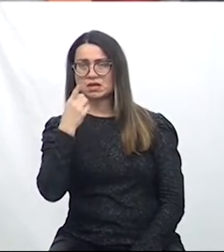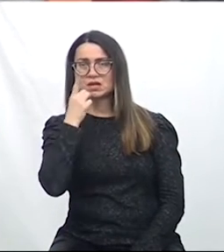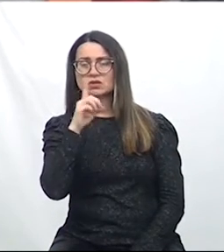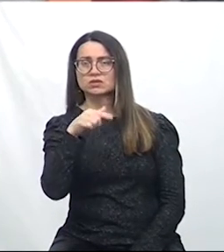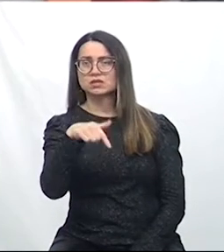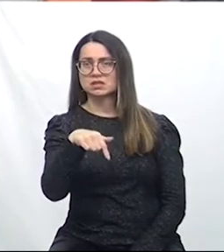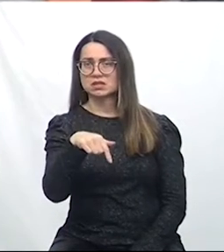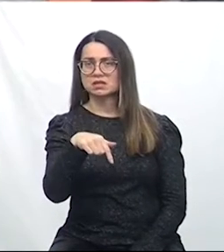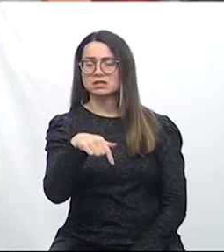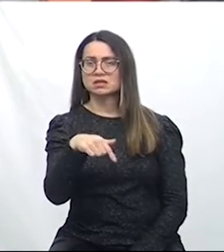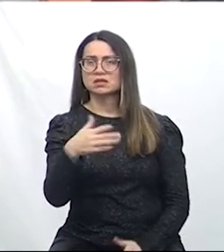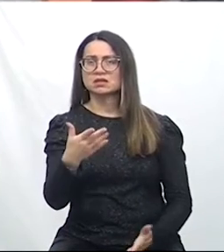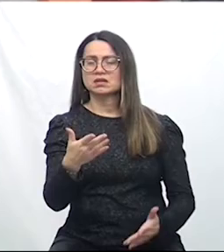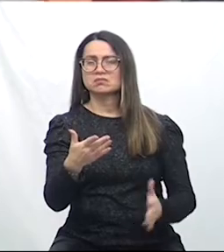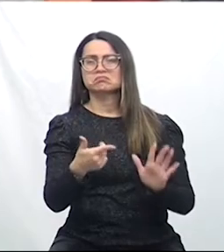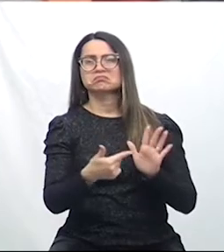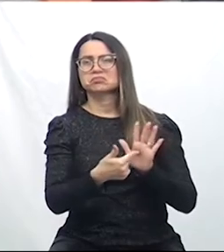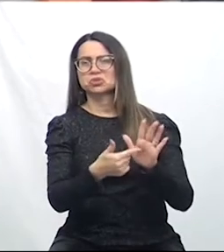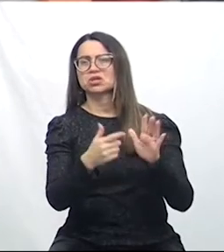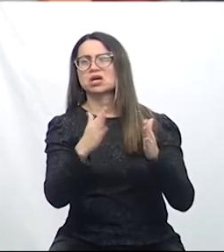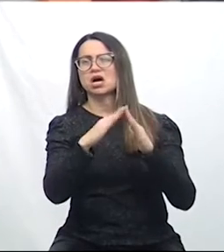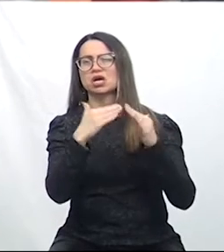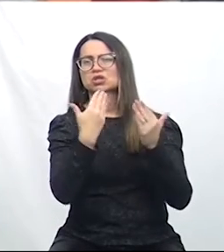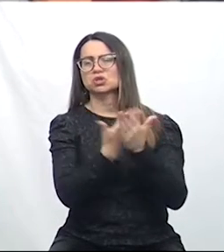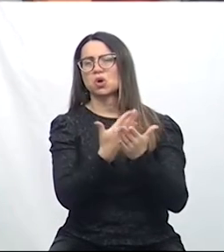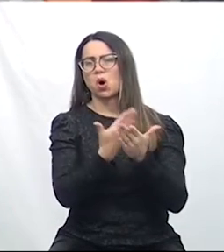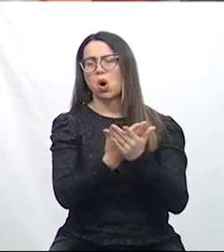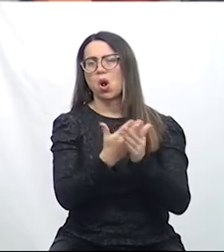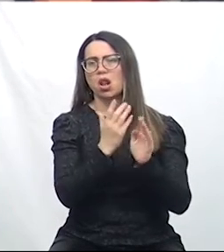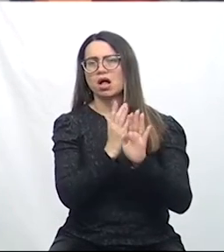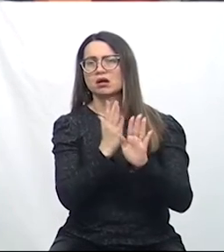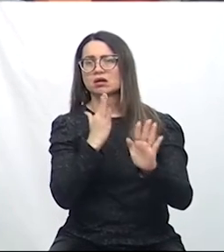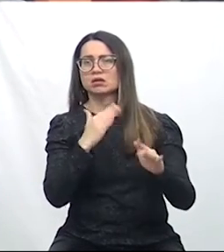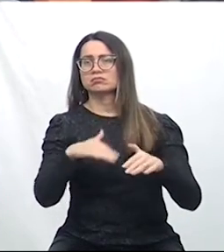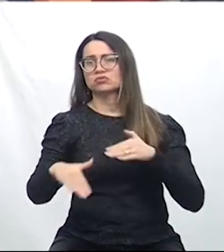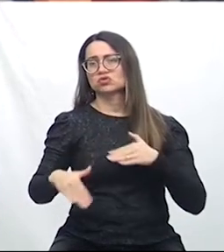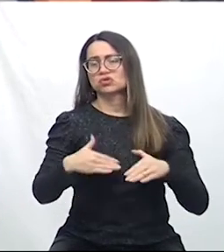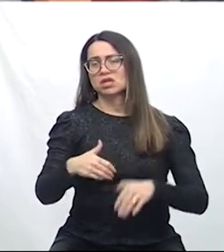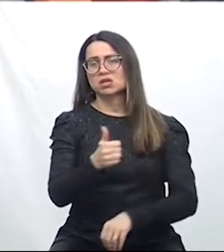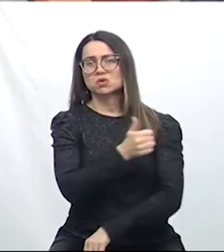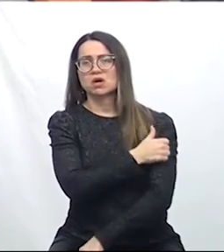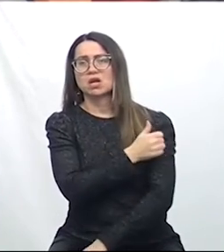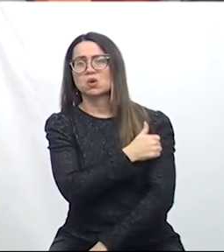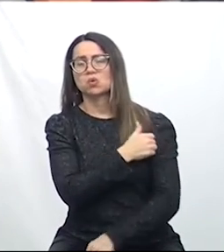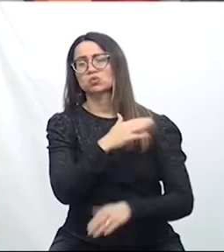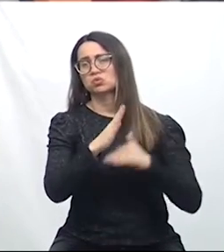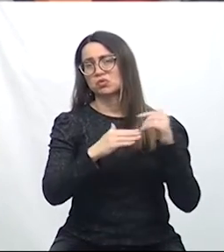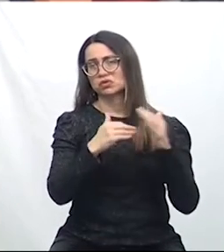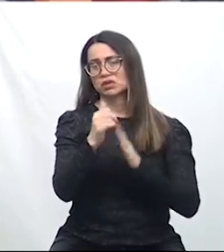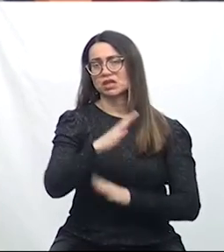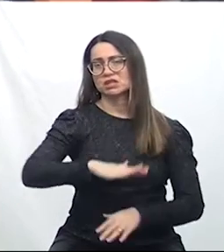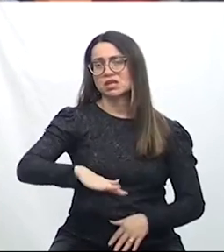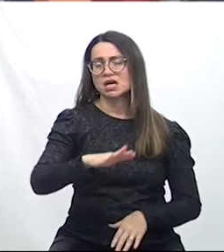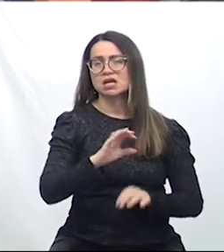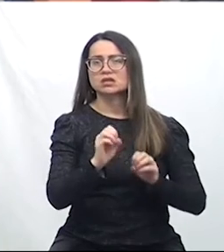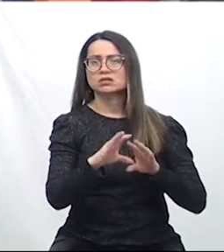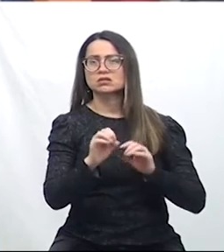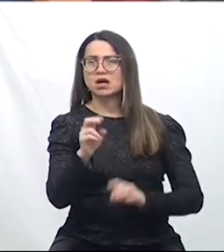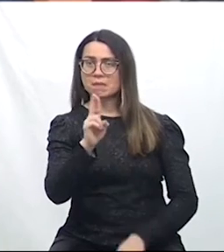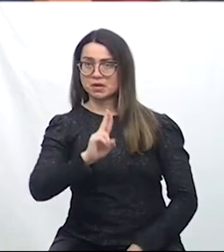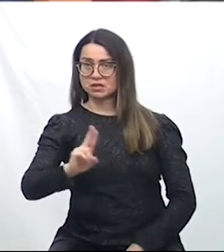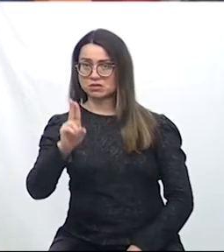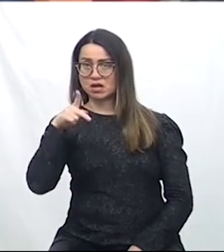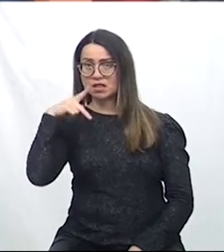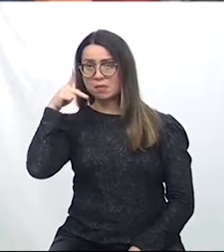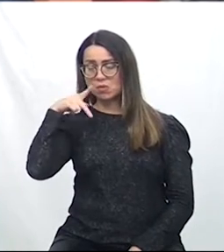imagens das escolas desfilando, dos colégios, dos profissionais de educação, dos alunos, essas imagens não é para ser usado como